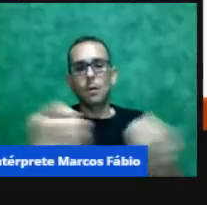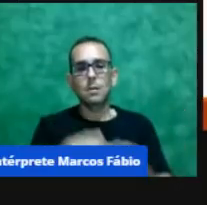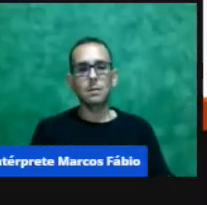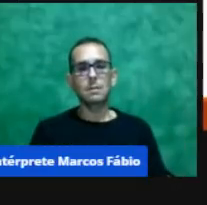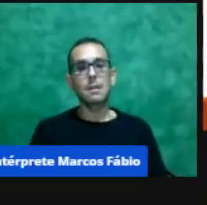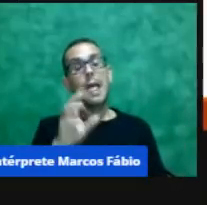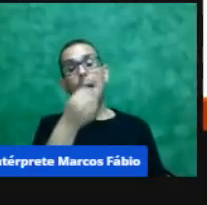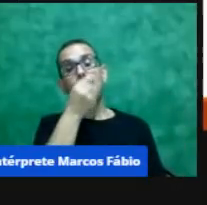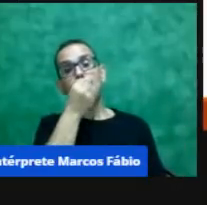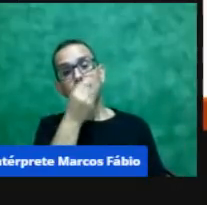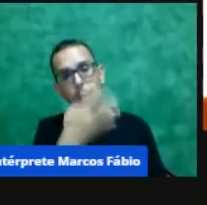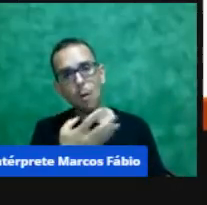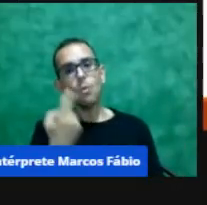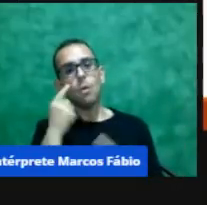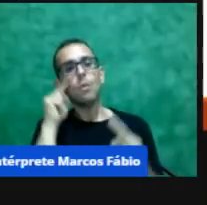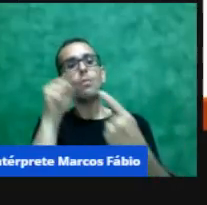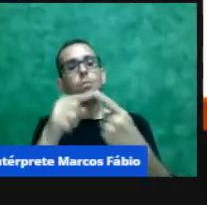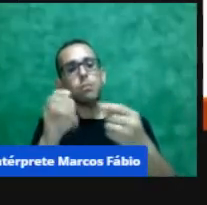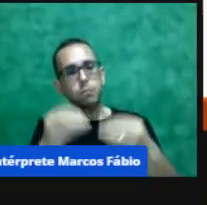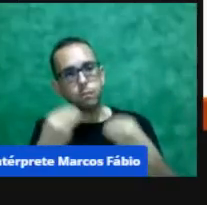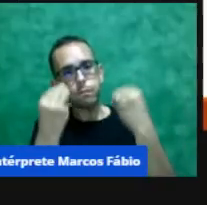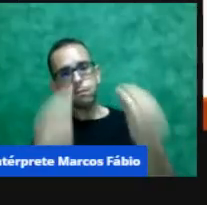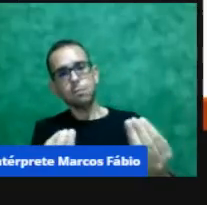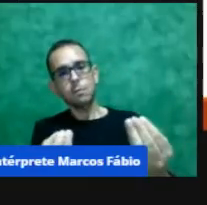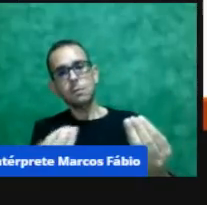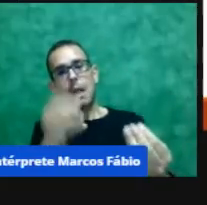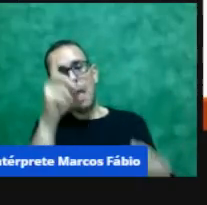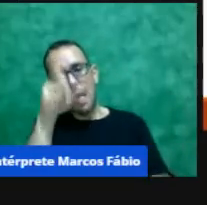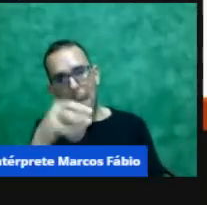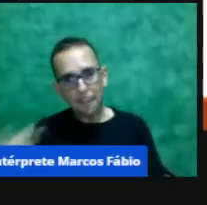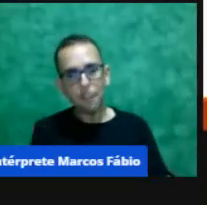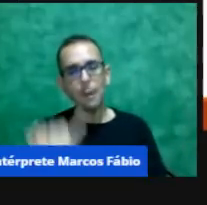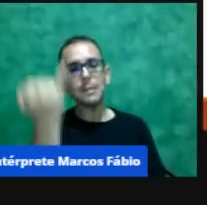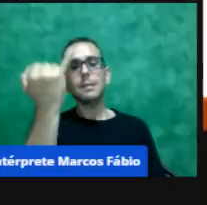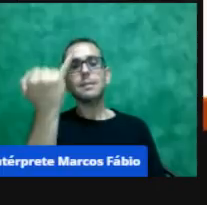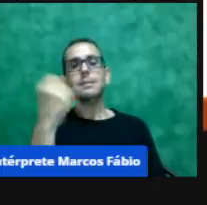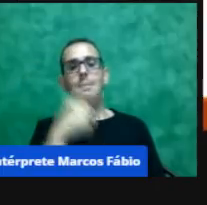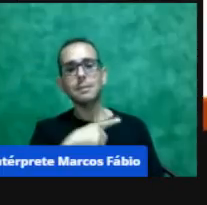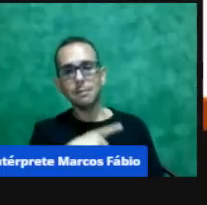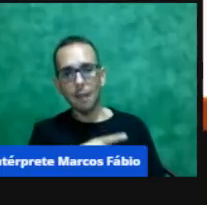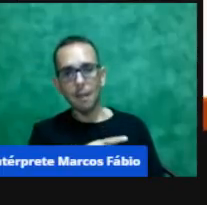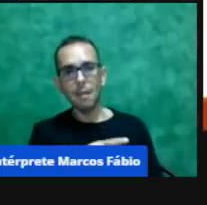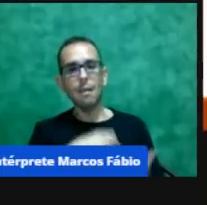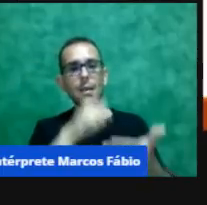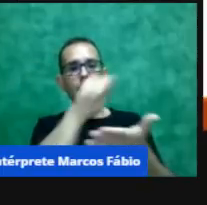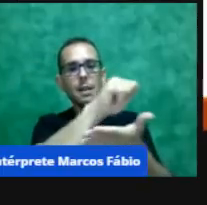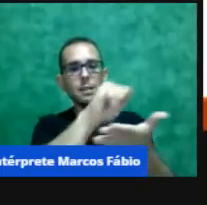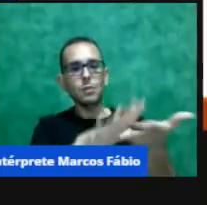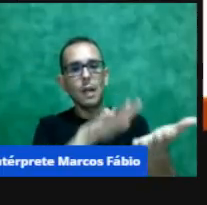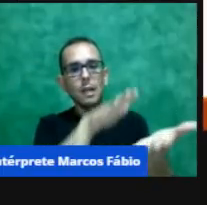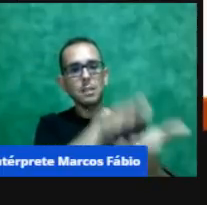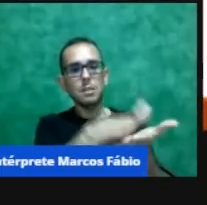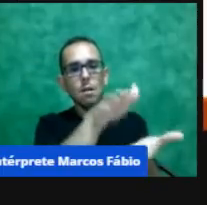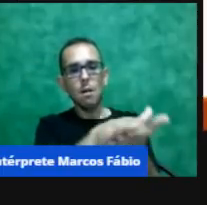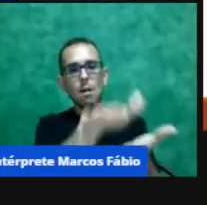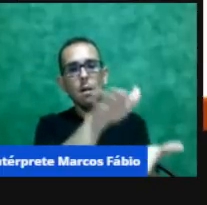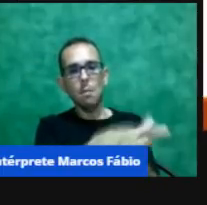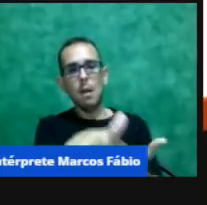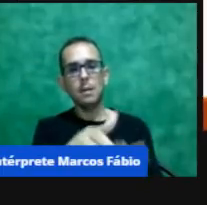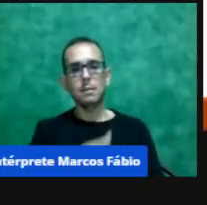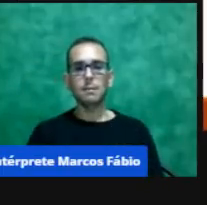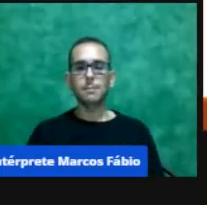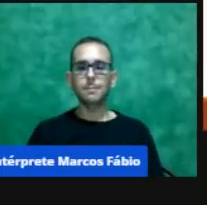um ponto positivo que eu destaco. Então, é uma importância que tem essas atividades impressas, né?